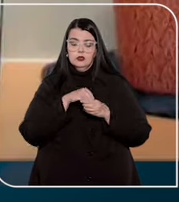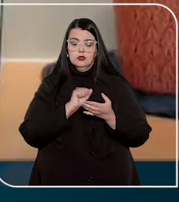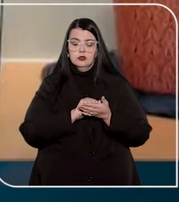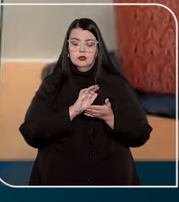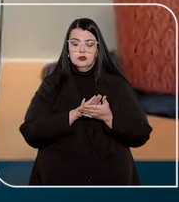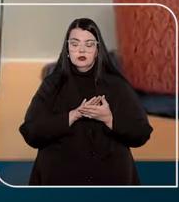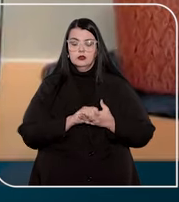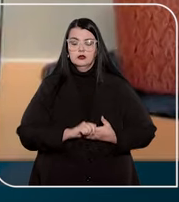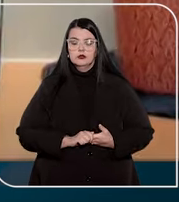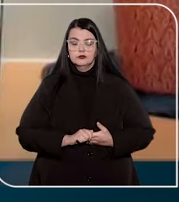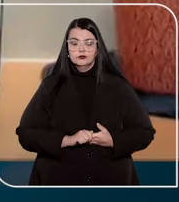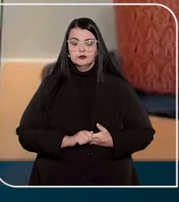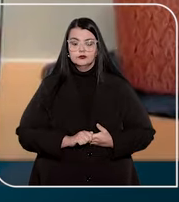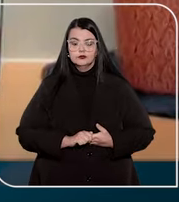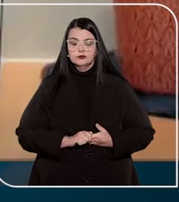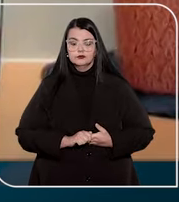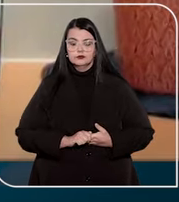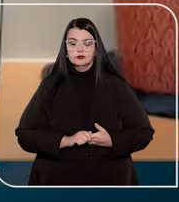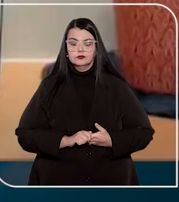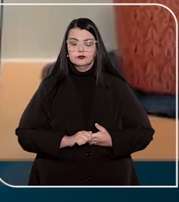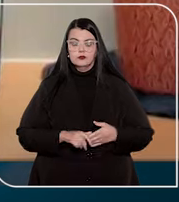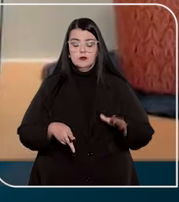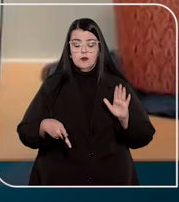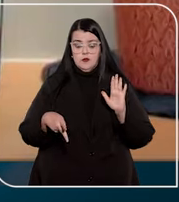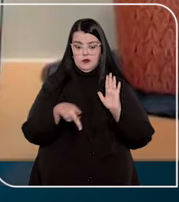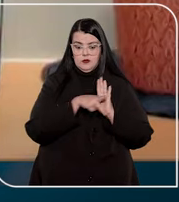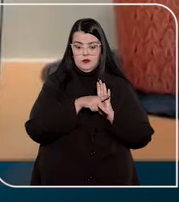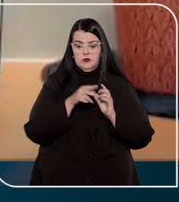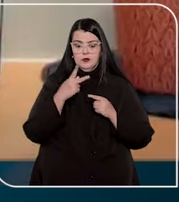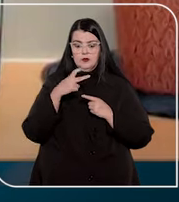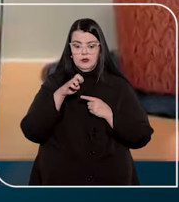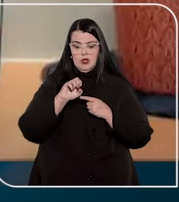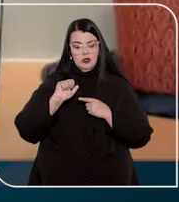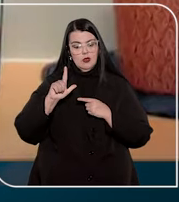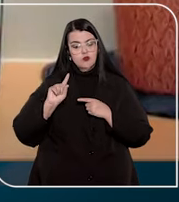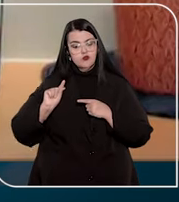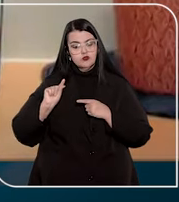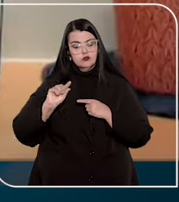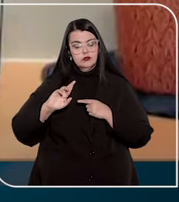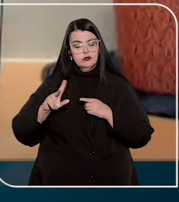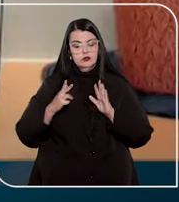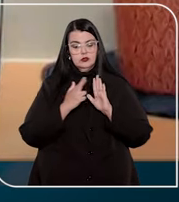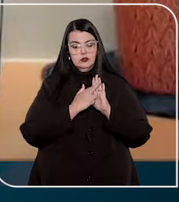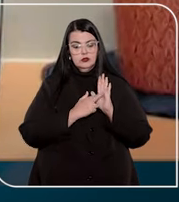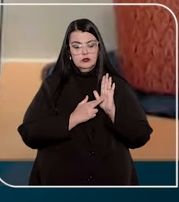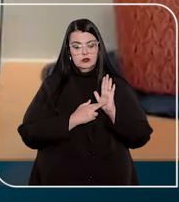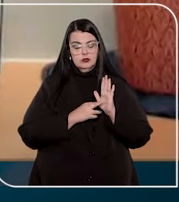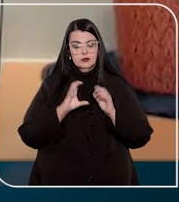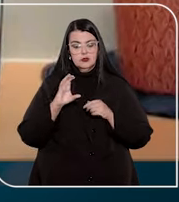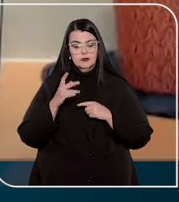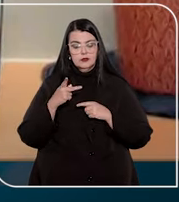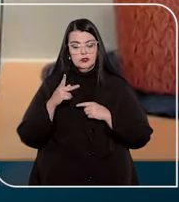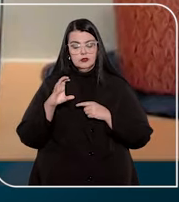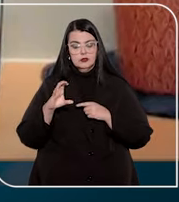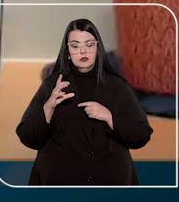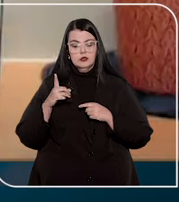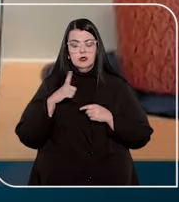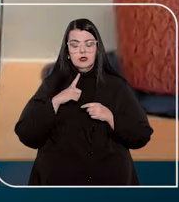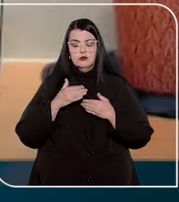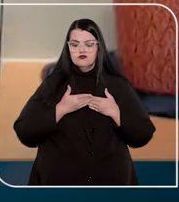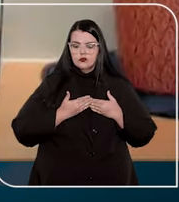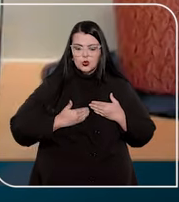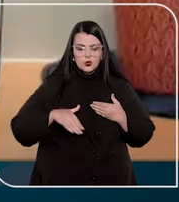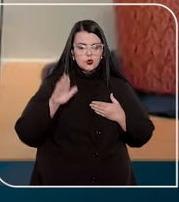dias úteis efetivos. Já no, na esfera penal, é uma regra um pouquinho diferente. Lá no CPP, a previsão é dias